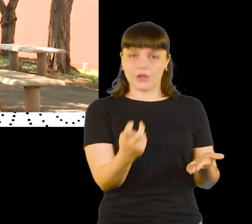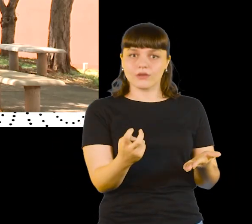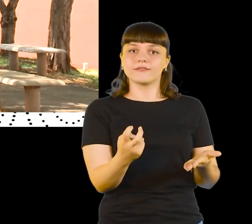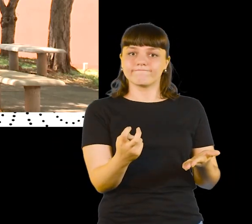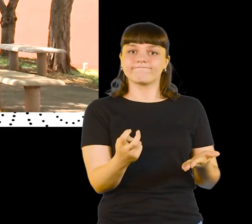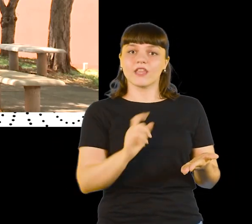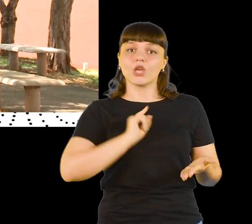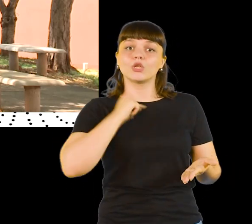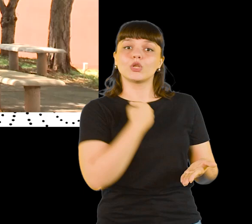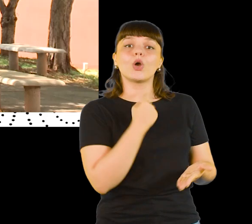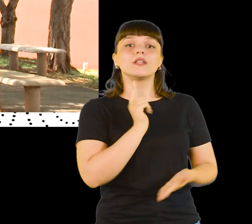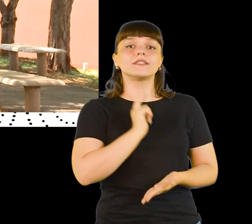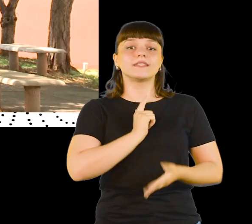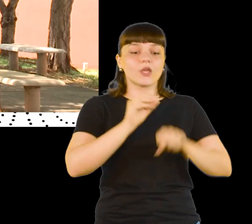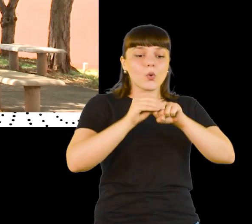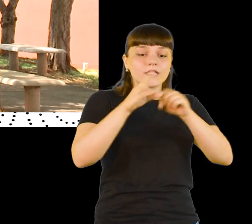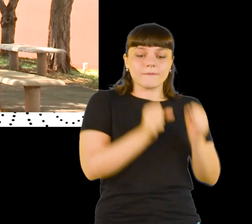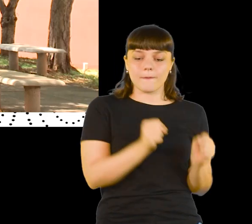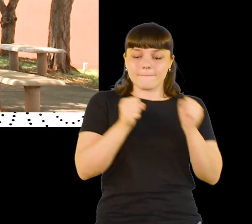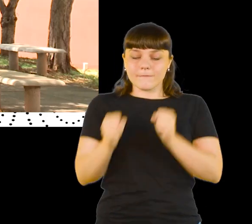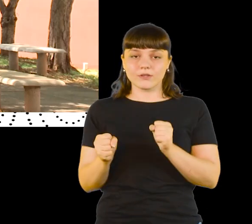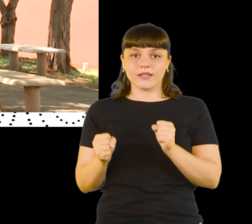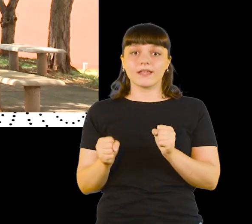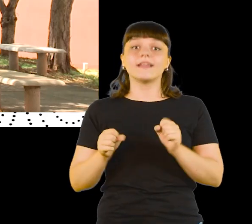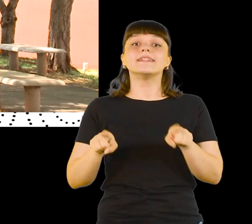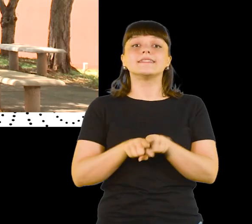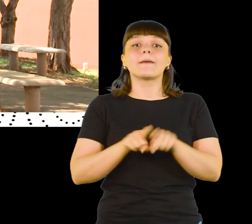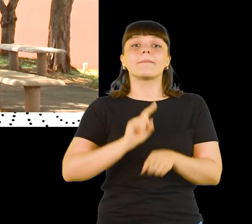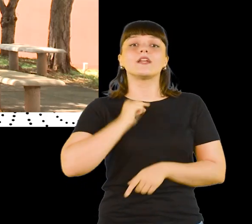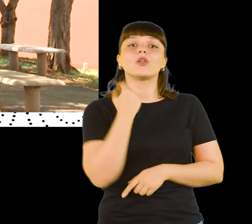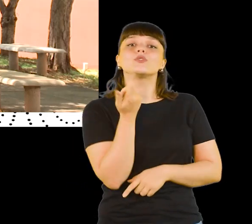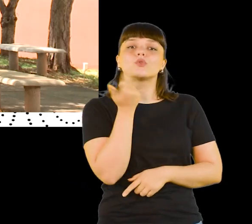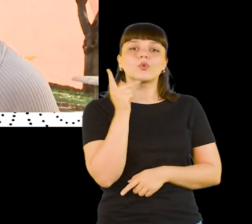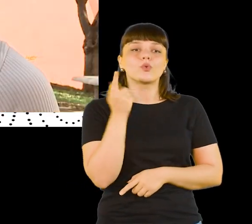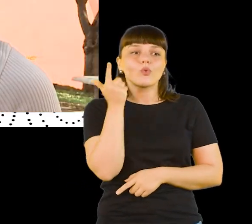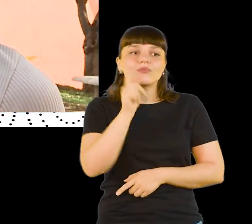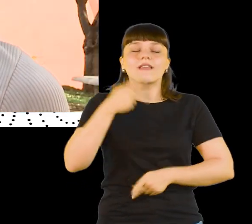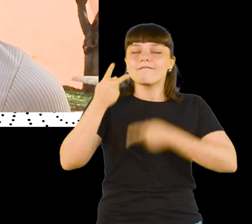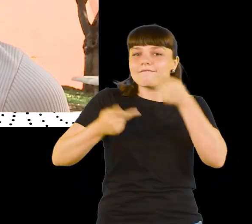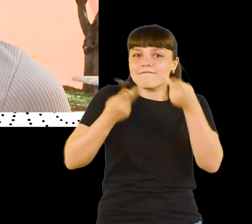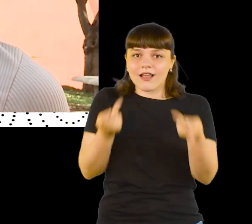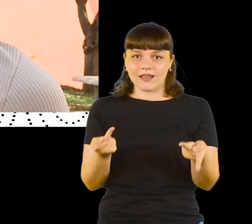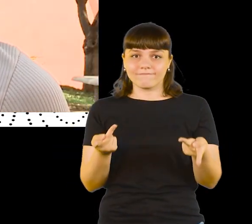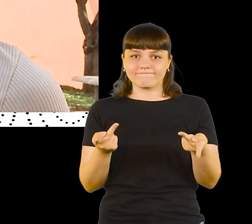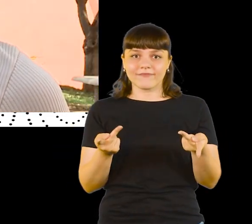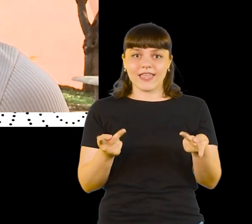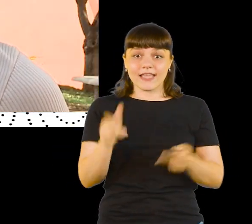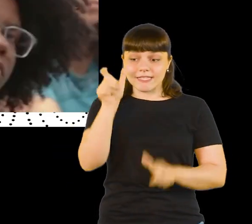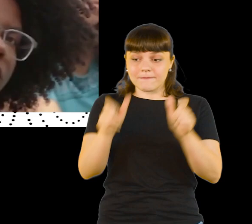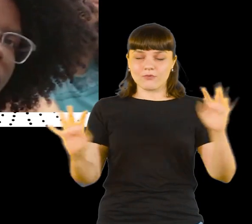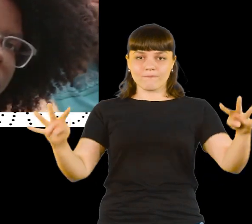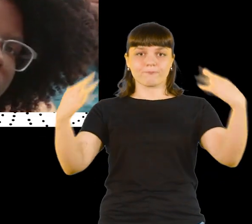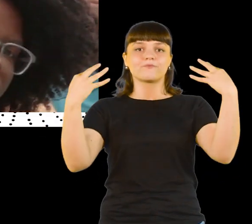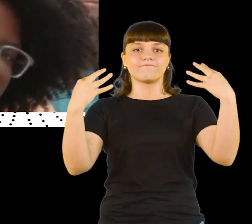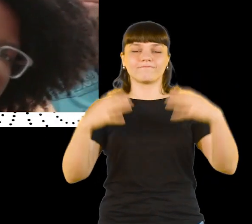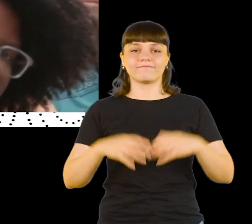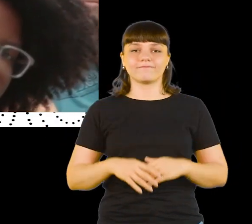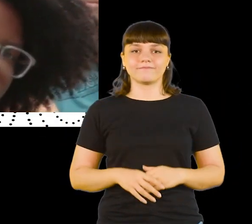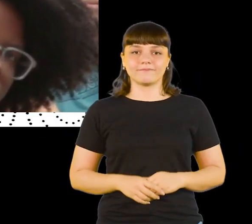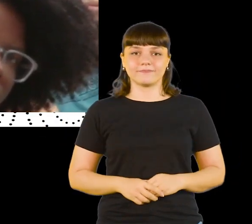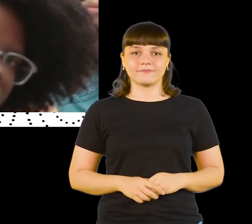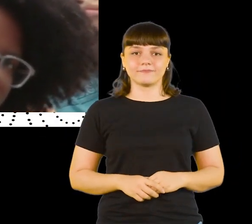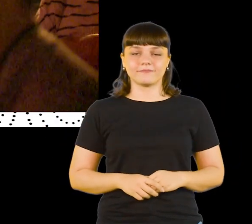A gente tem o poder do conhecimento e a gente pode emanar a nossa voz. Mais pessoas escutam a gente.